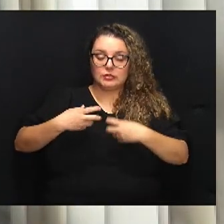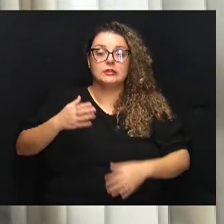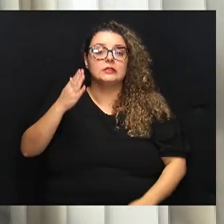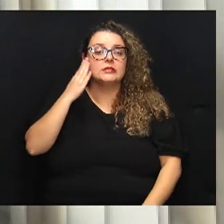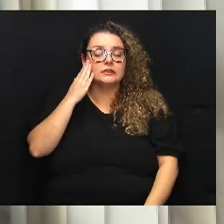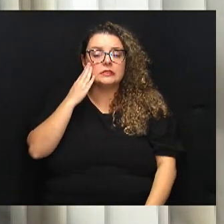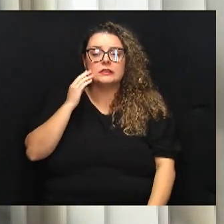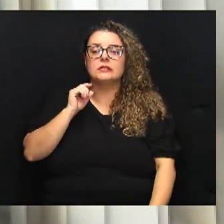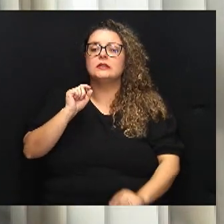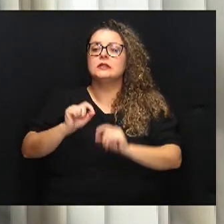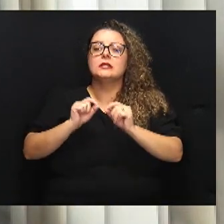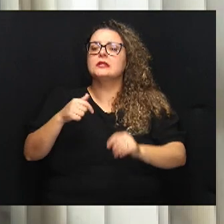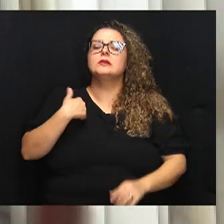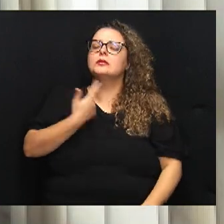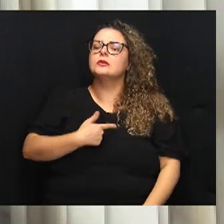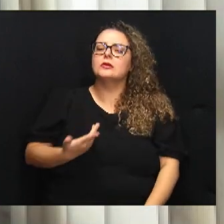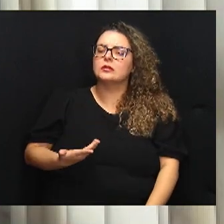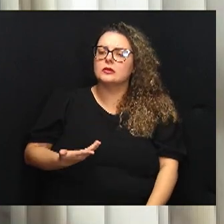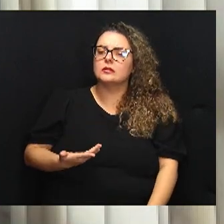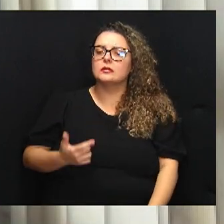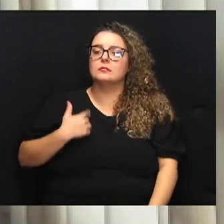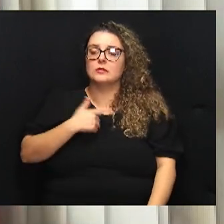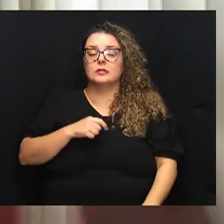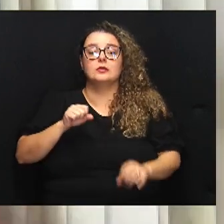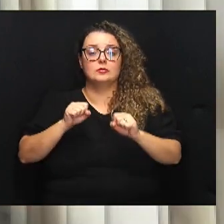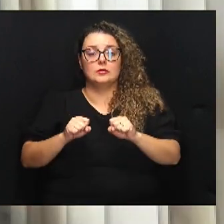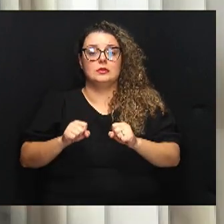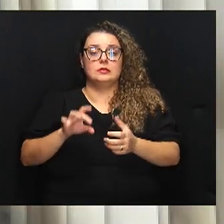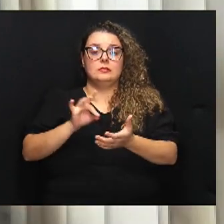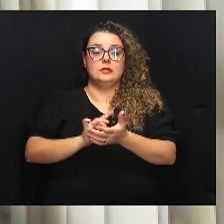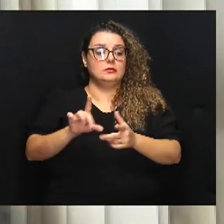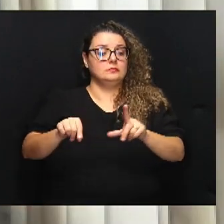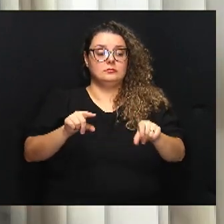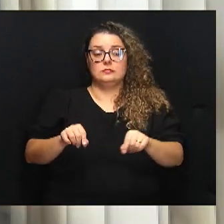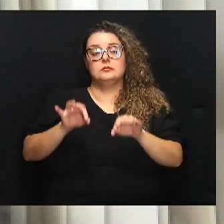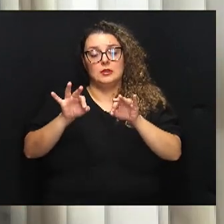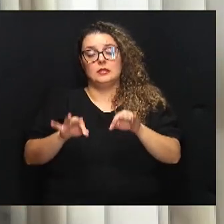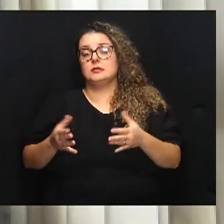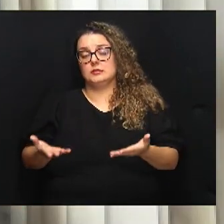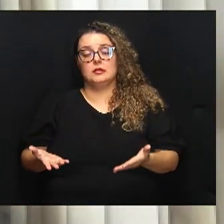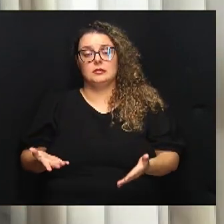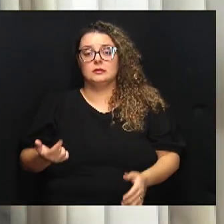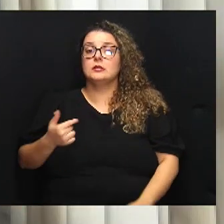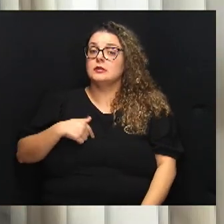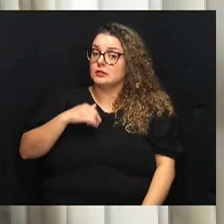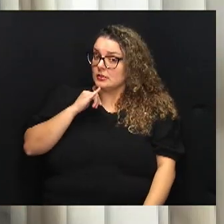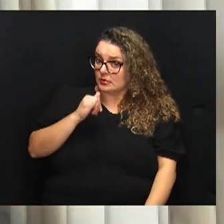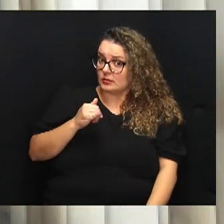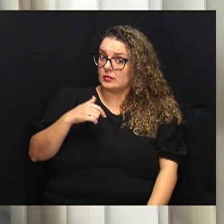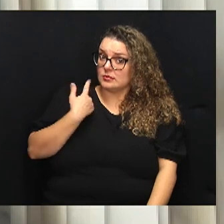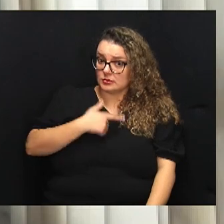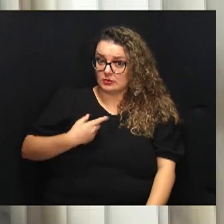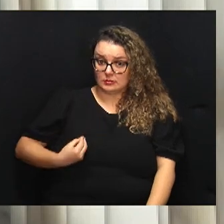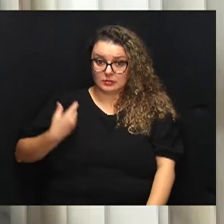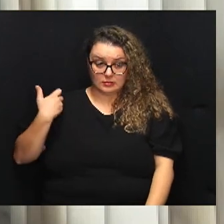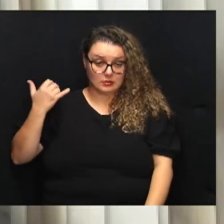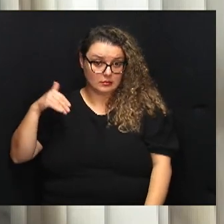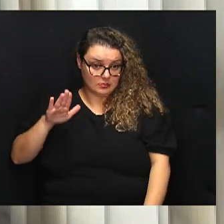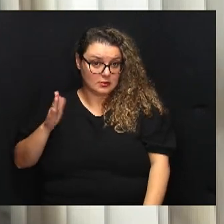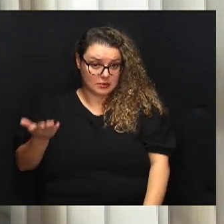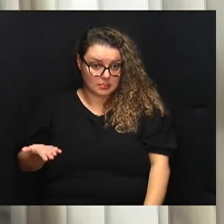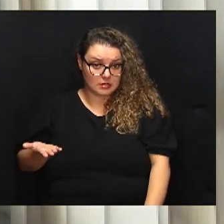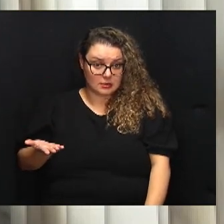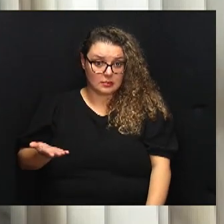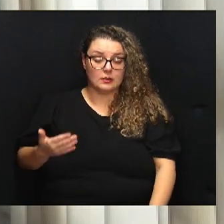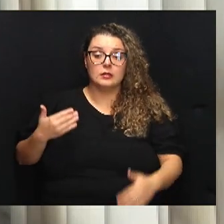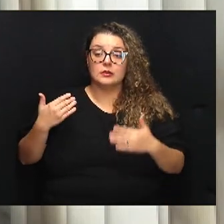nós somos, para que a gente possa, na verdade, fazer as escolhas mais assertivas. E eu estou dizendo sobre a nossa vida adulta, né?